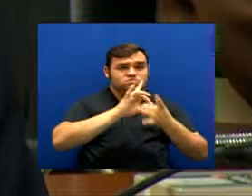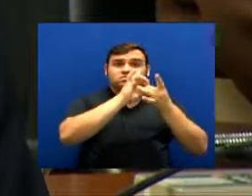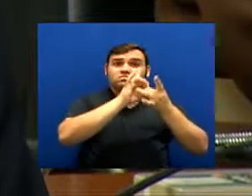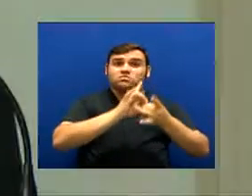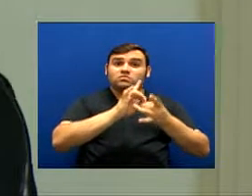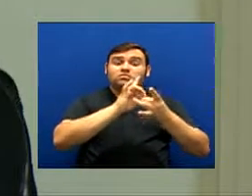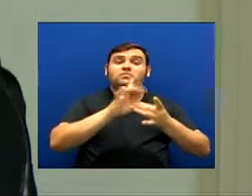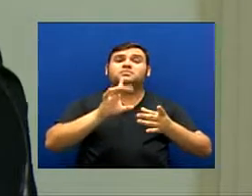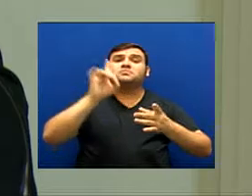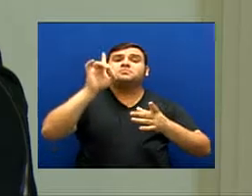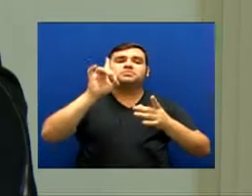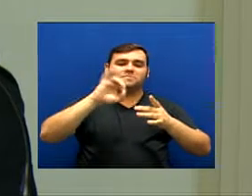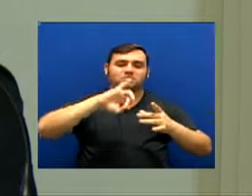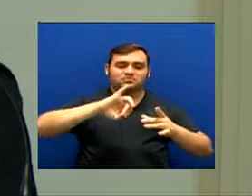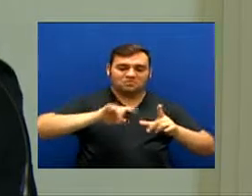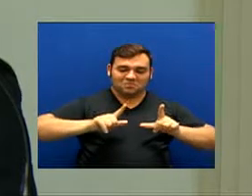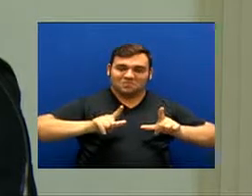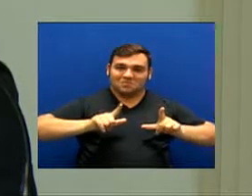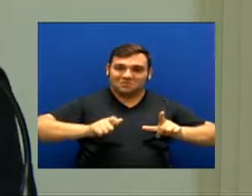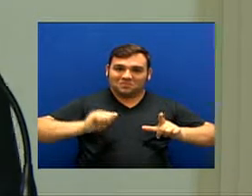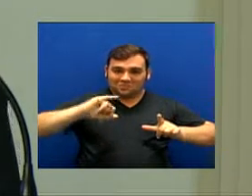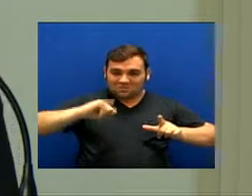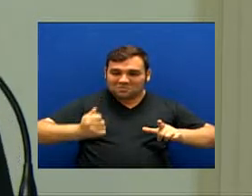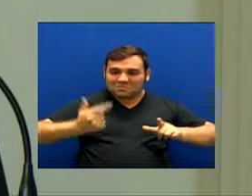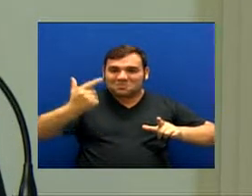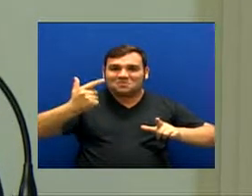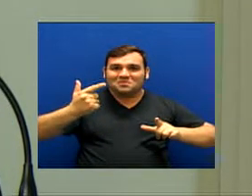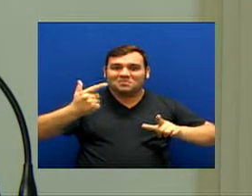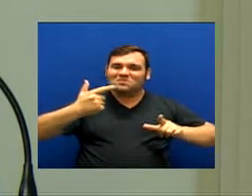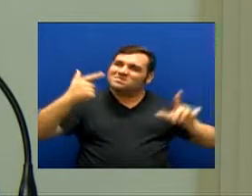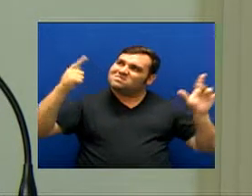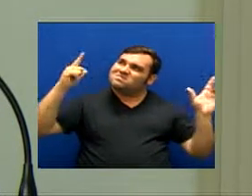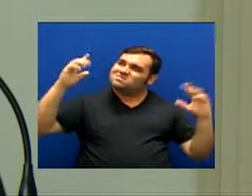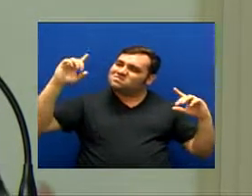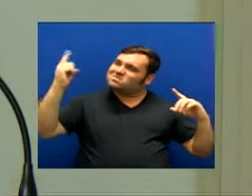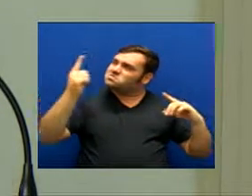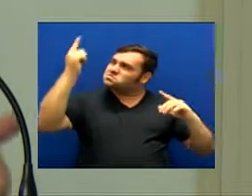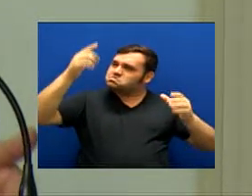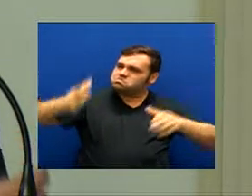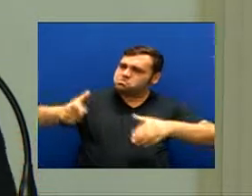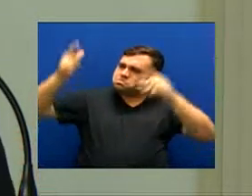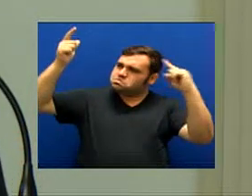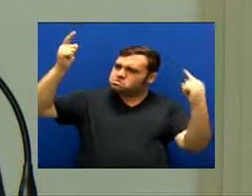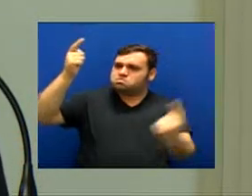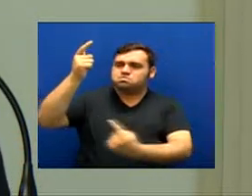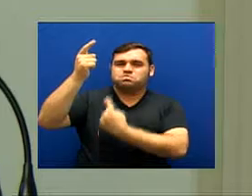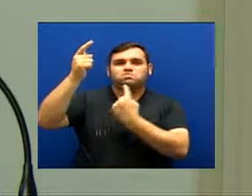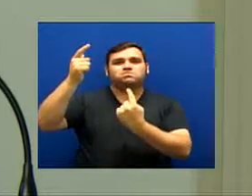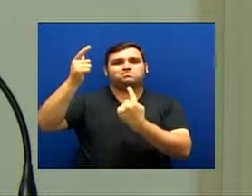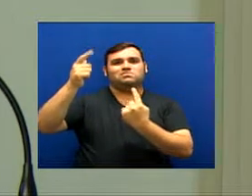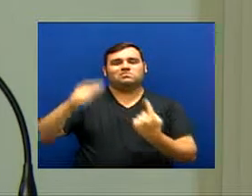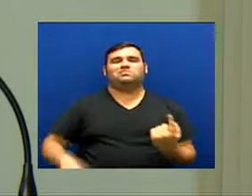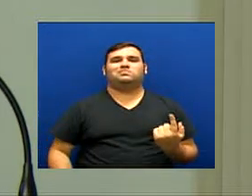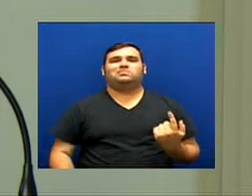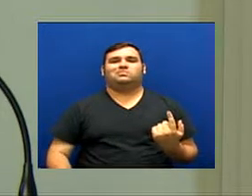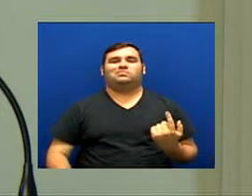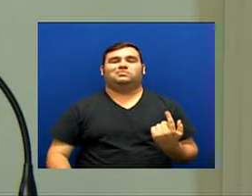Deus para cada um de nós. E é uma alegria muito grande poder, nesse instante,